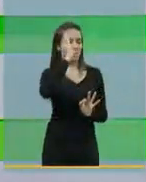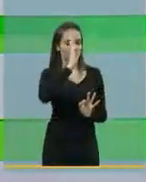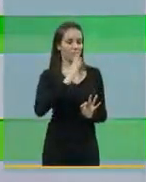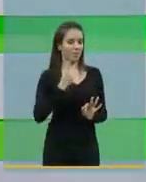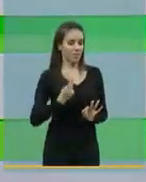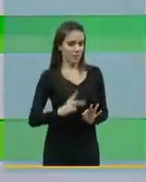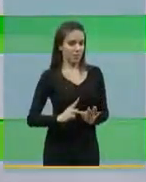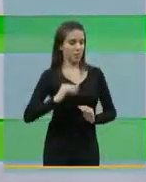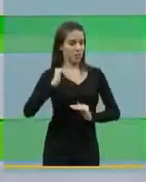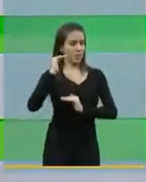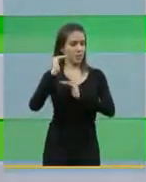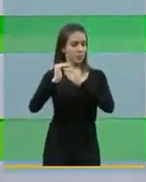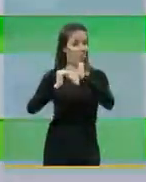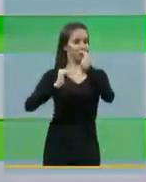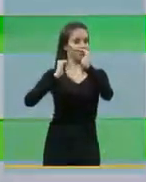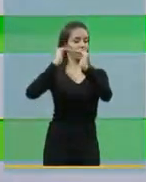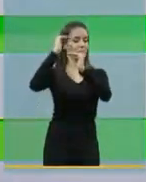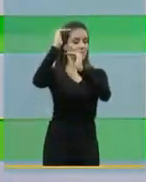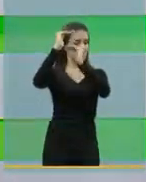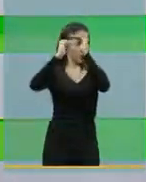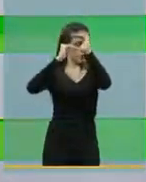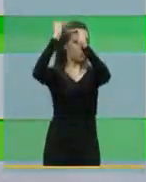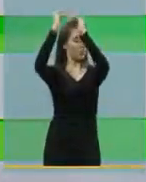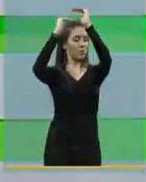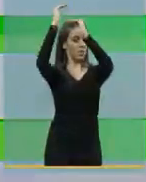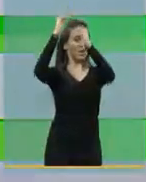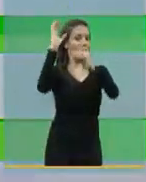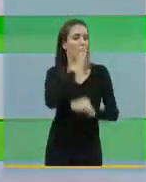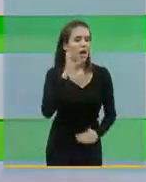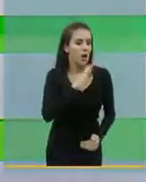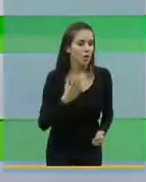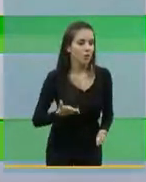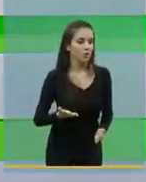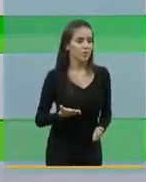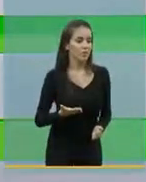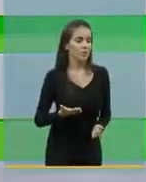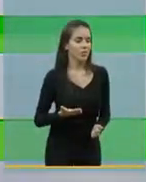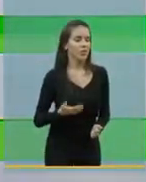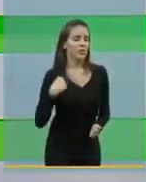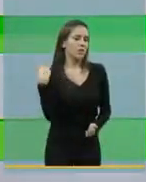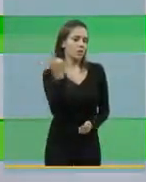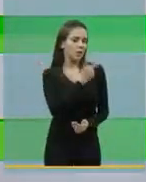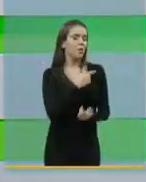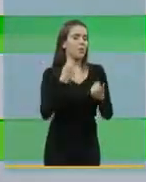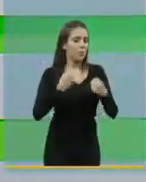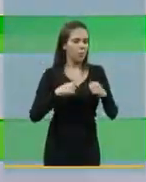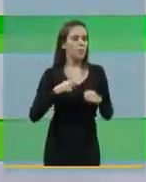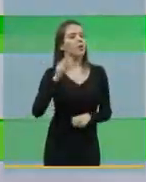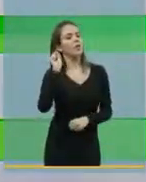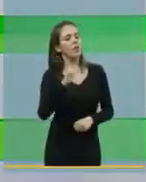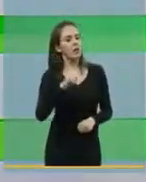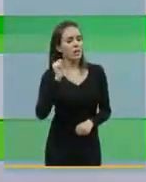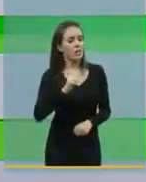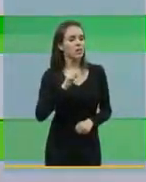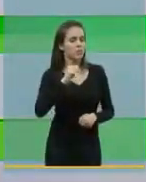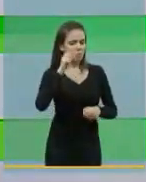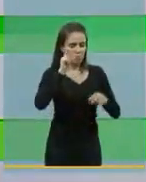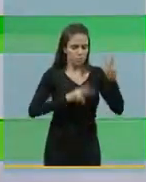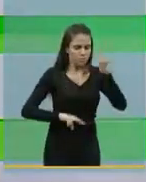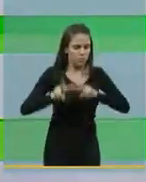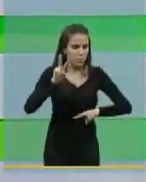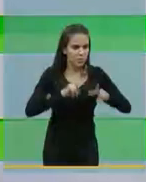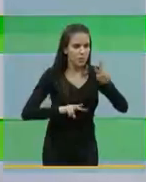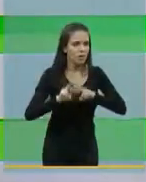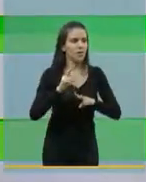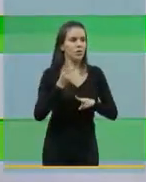cresceu de forma avassaladora e perversa vamos realizar se uma auditoria na dívida